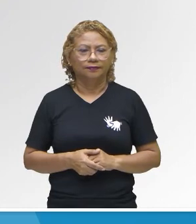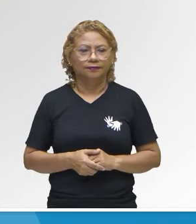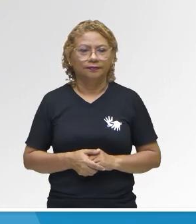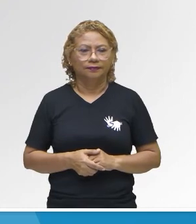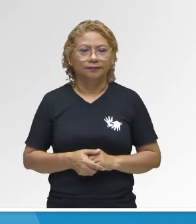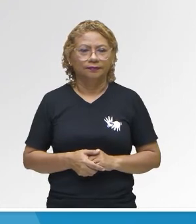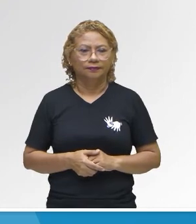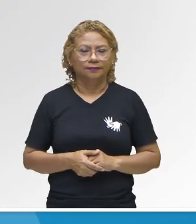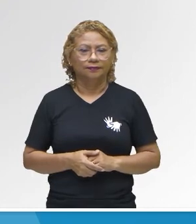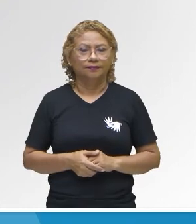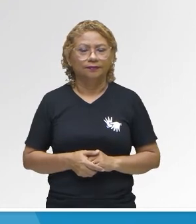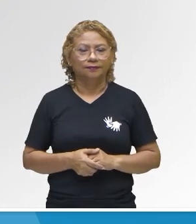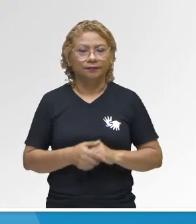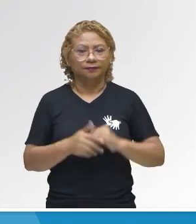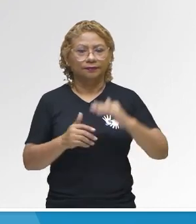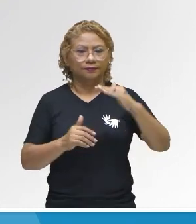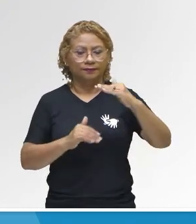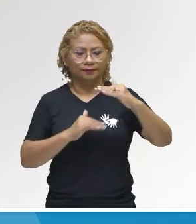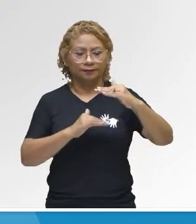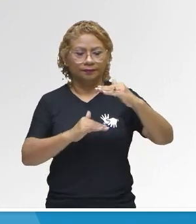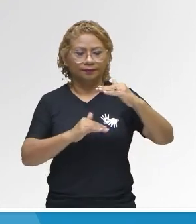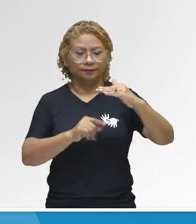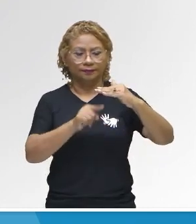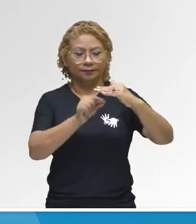A distância